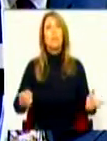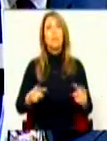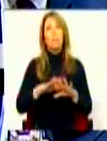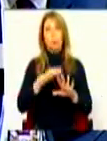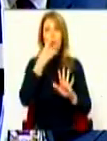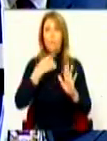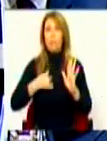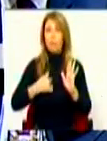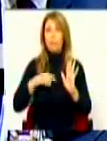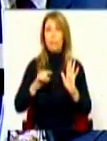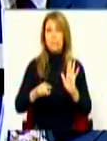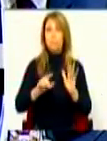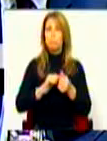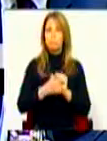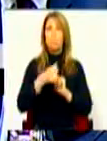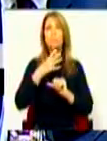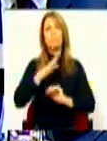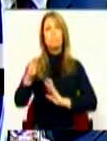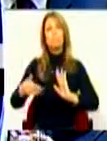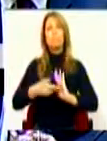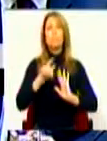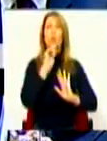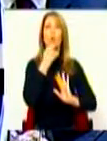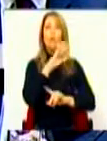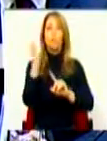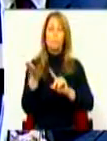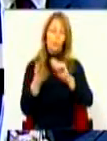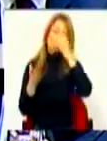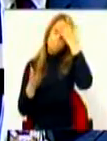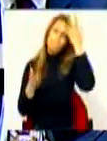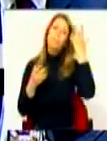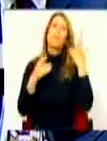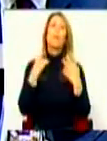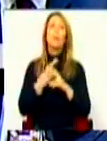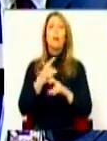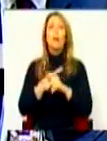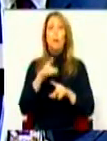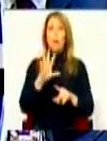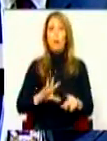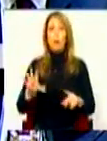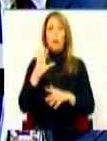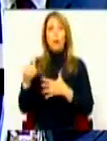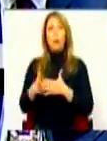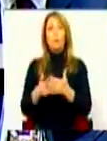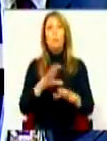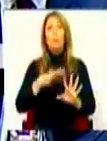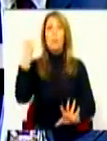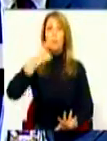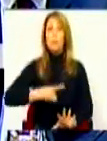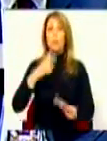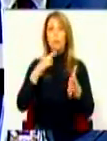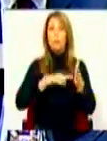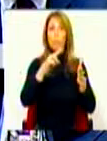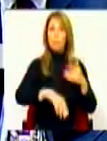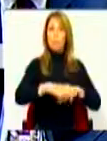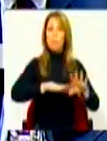o introduzimos no nosso Código Penal. Na mesma linha de conformação do nosso ordenamento às exigências da Convenção, procedemos